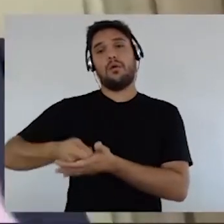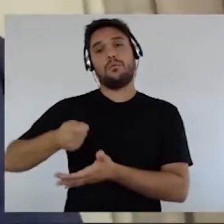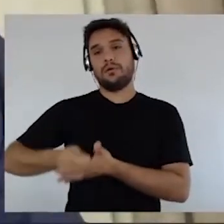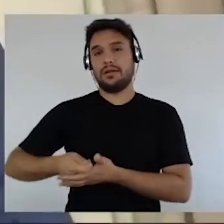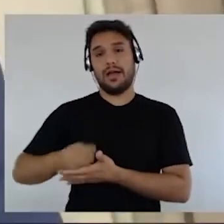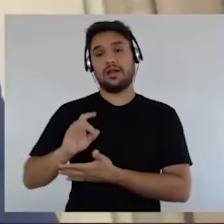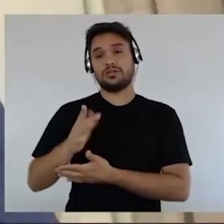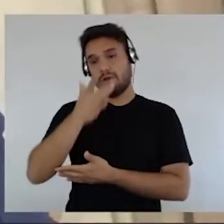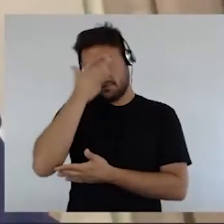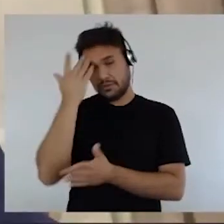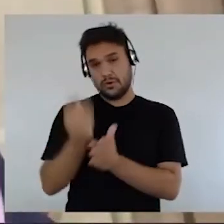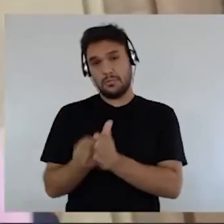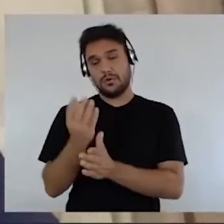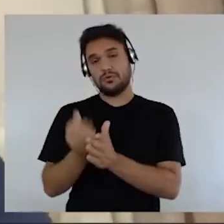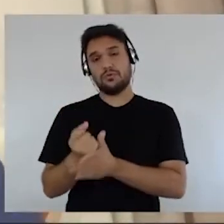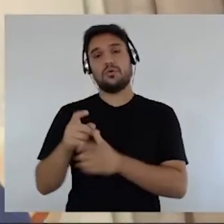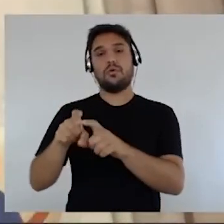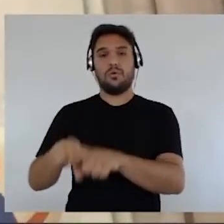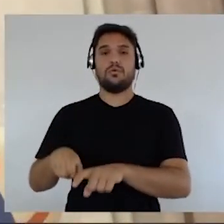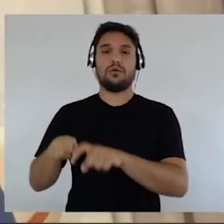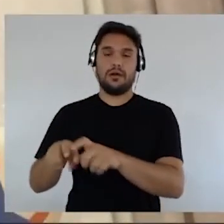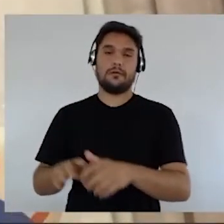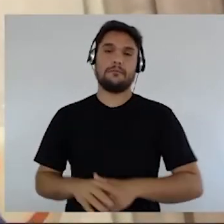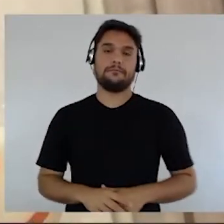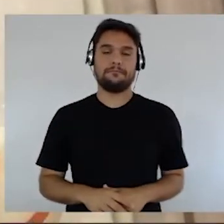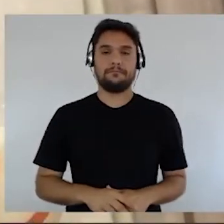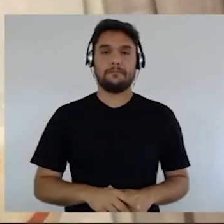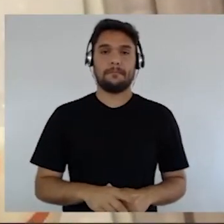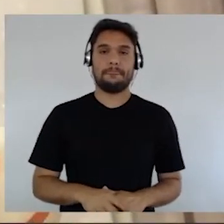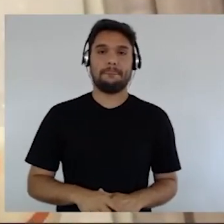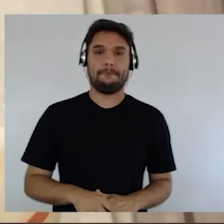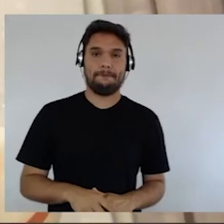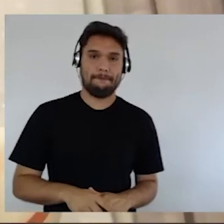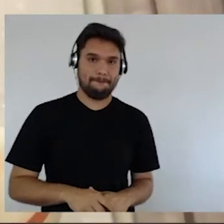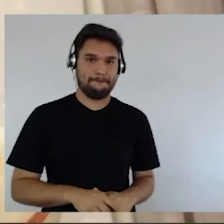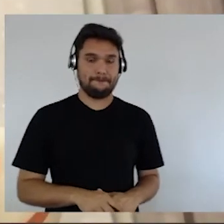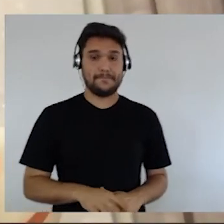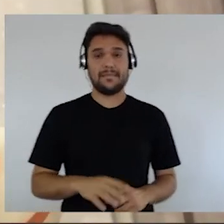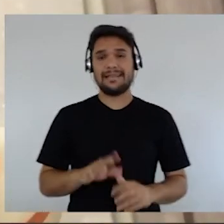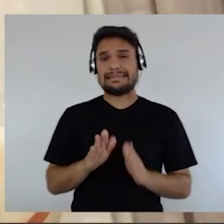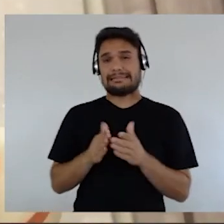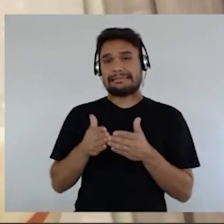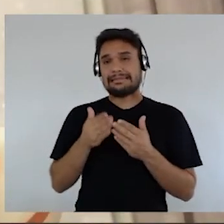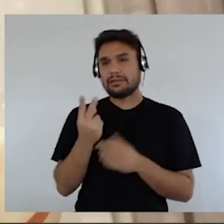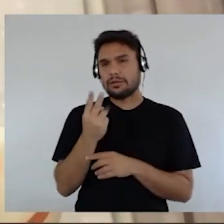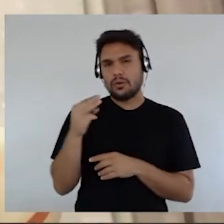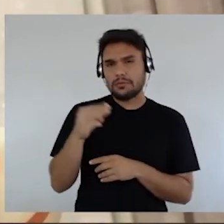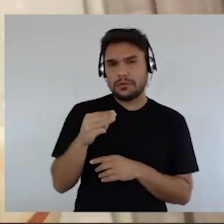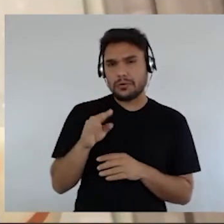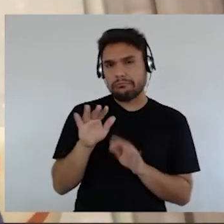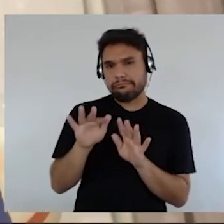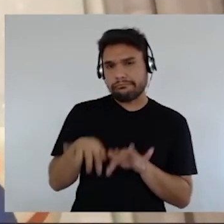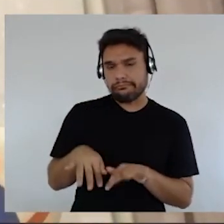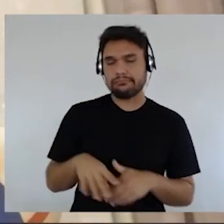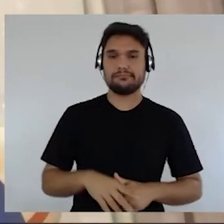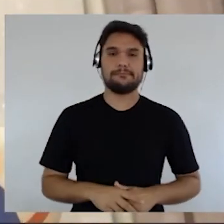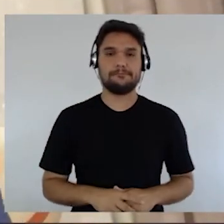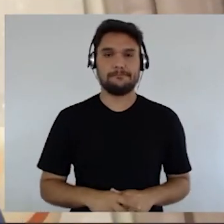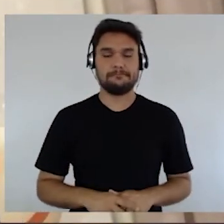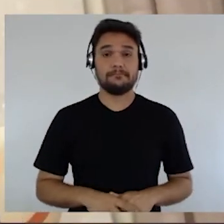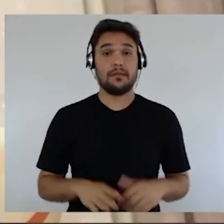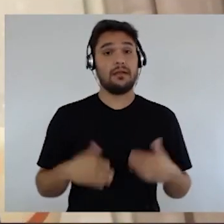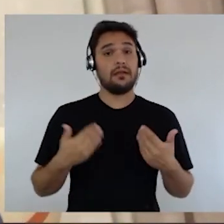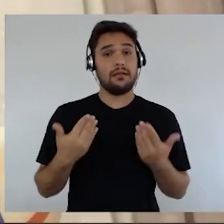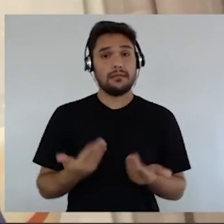os produtores rurais, apenas os empresários rurais. 2 minutos.